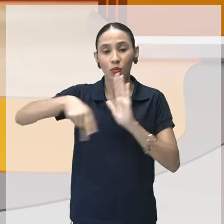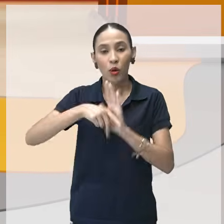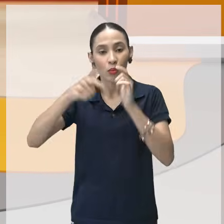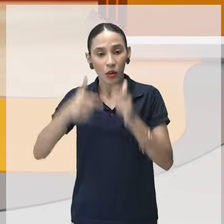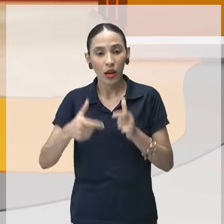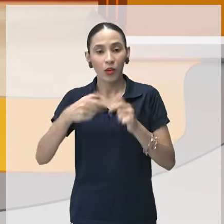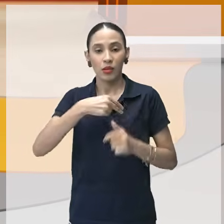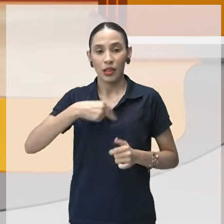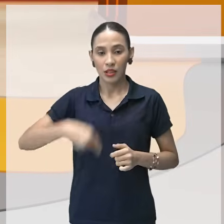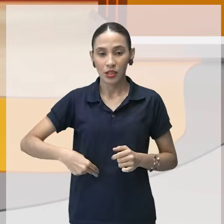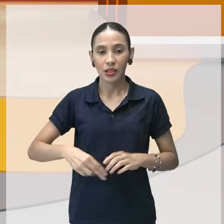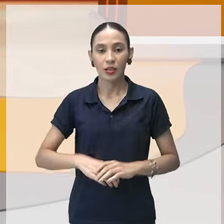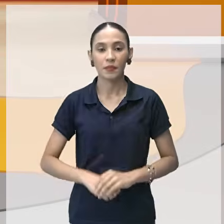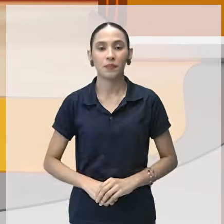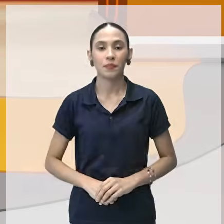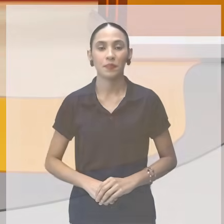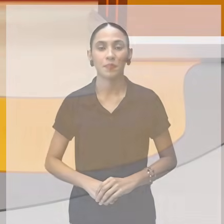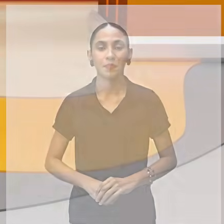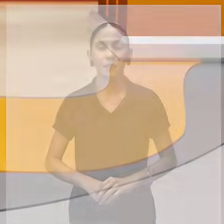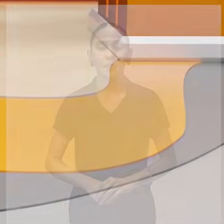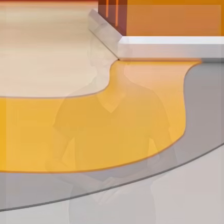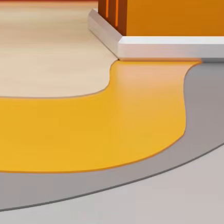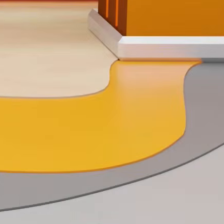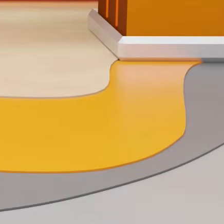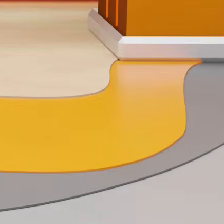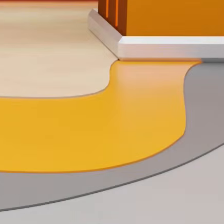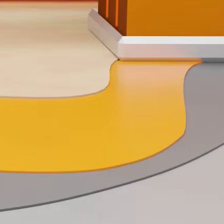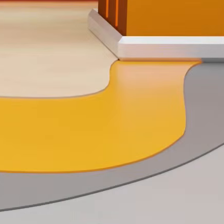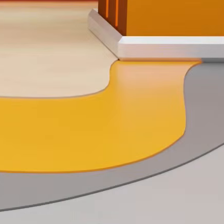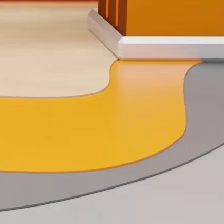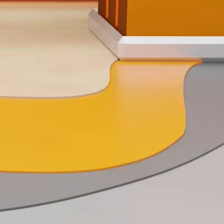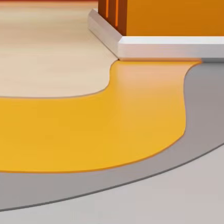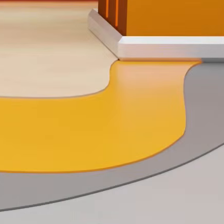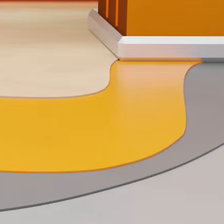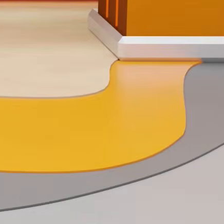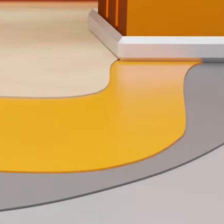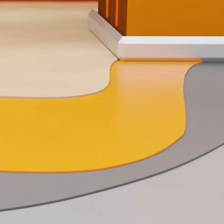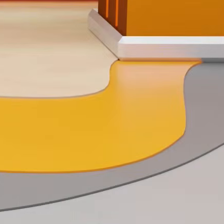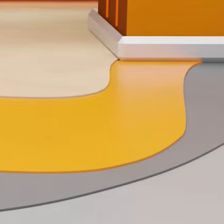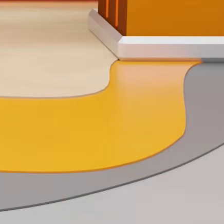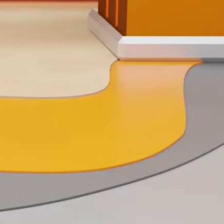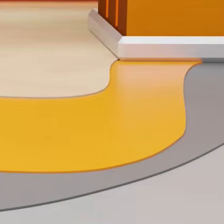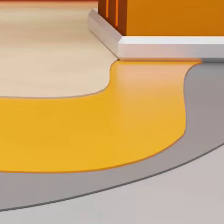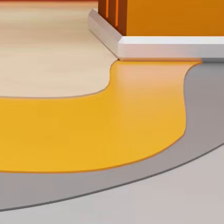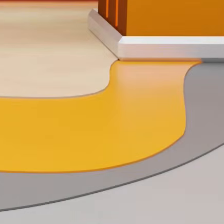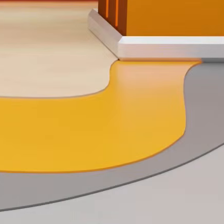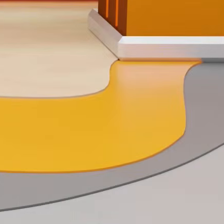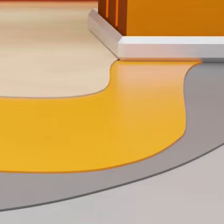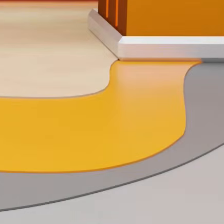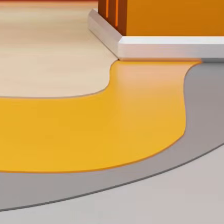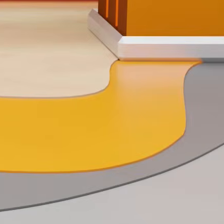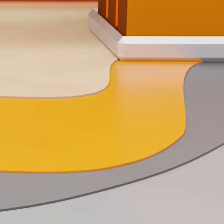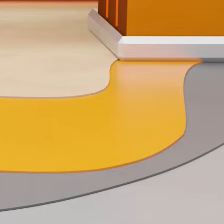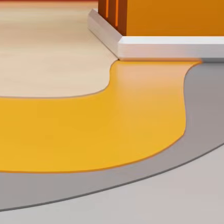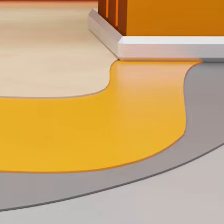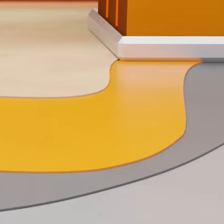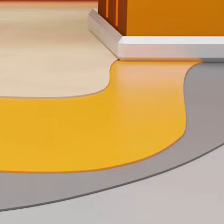território chinês. Entre quem? O PCC, certo? E o Kuomintang, ok? E aí,